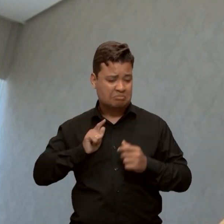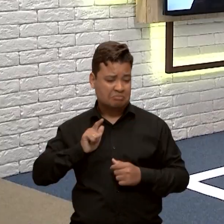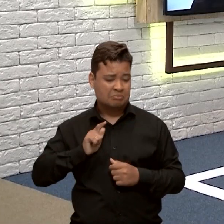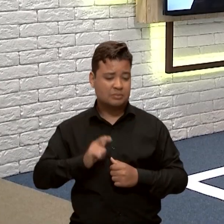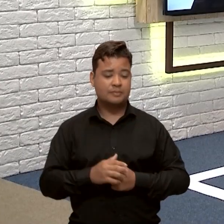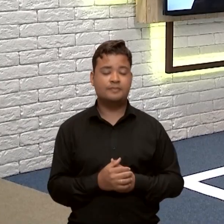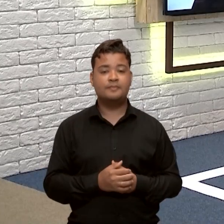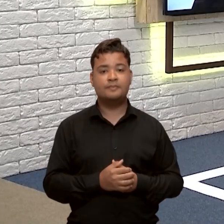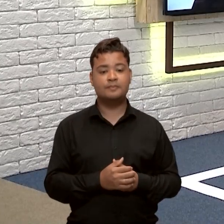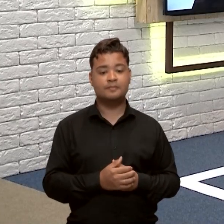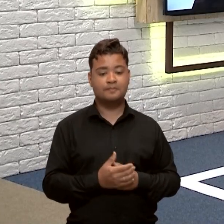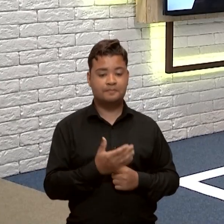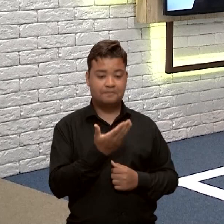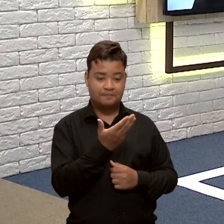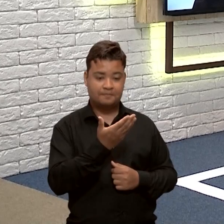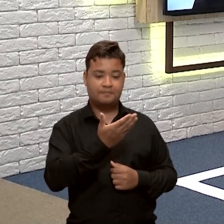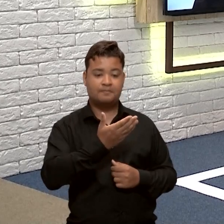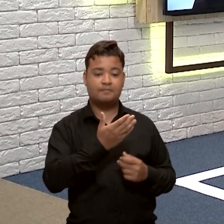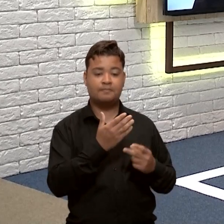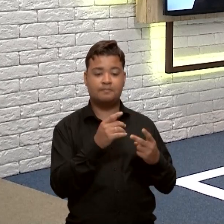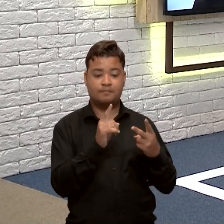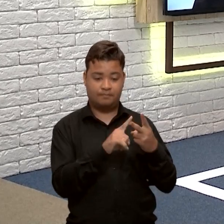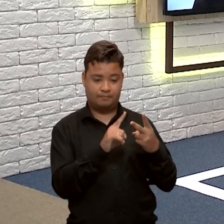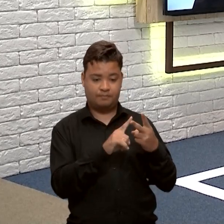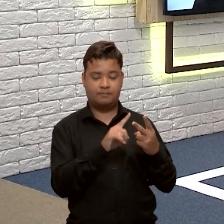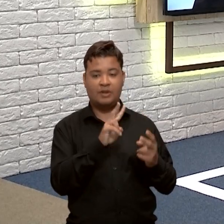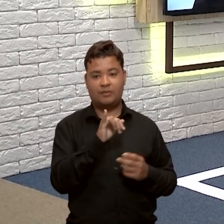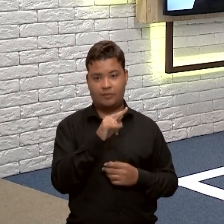e Viviane, falando da